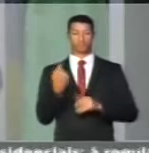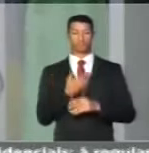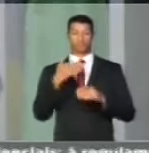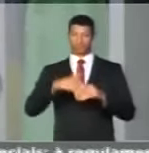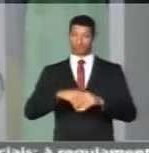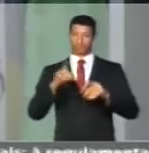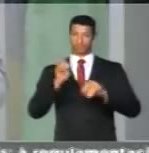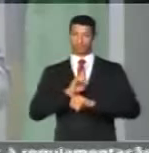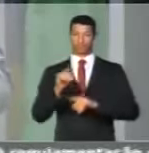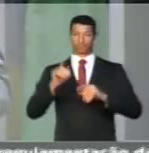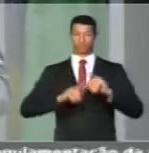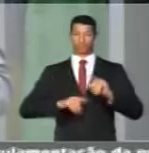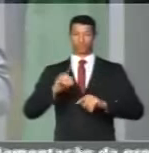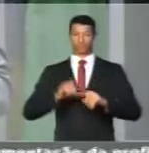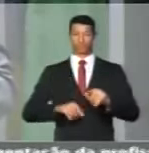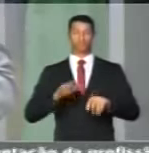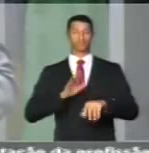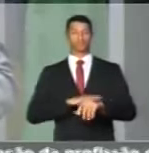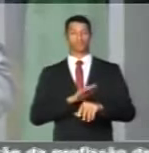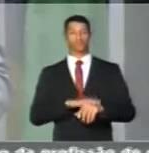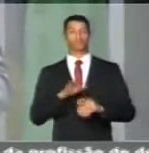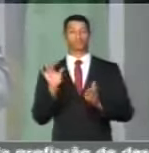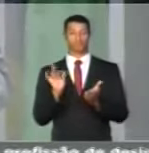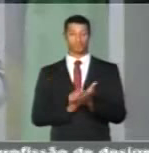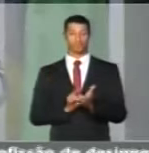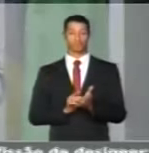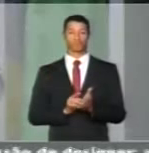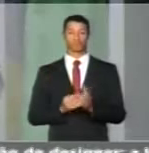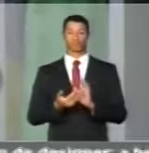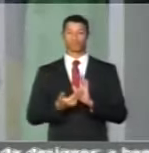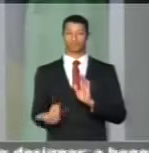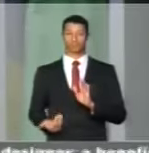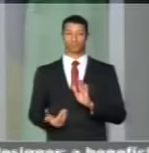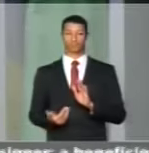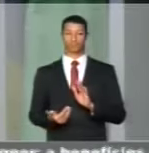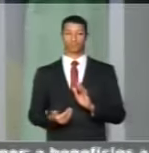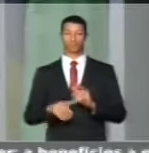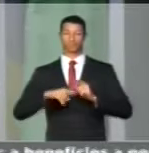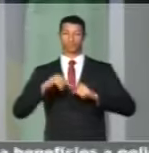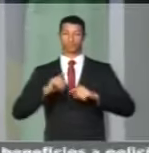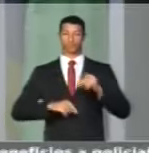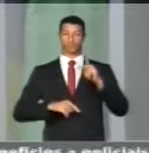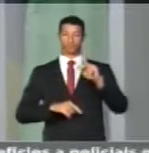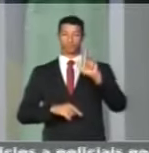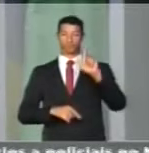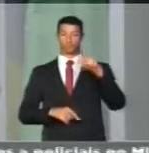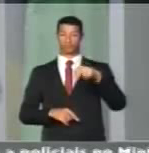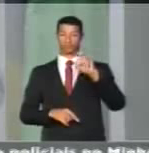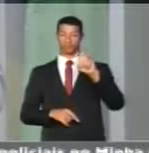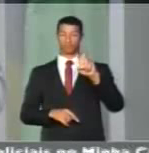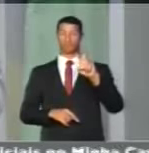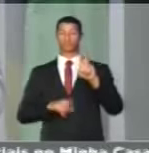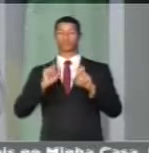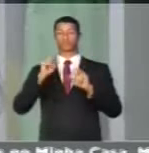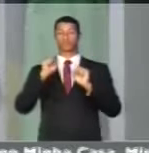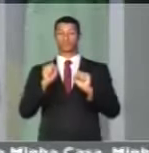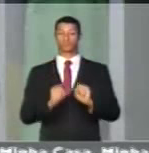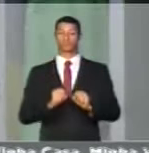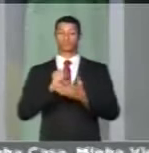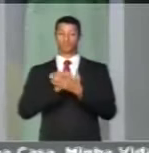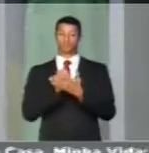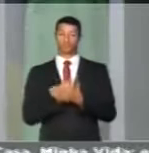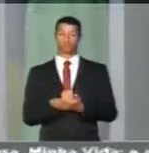não nesse momento, exatamente retirando da matéria do PLN 5 aquilo que pode